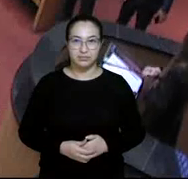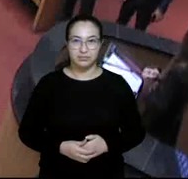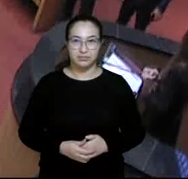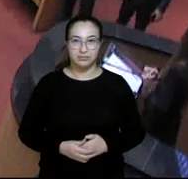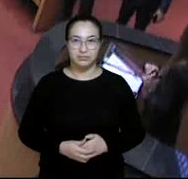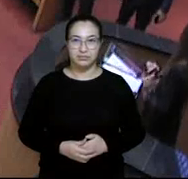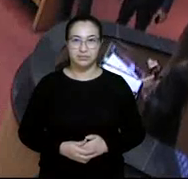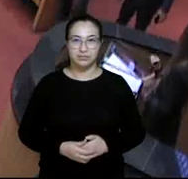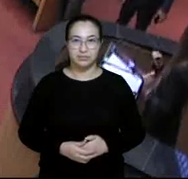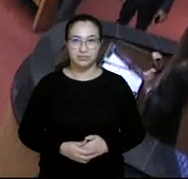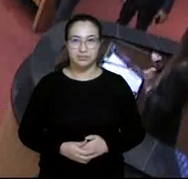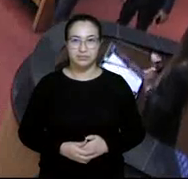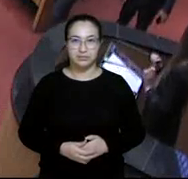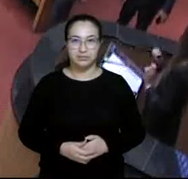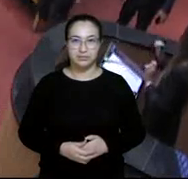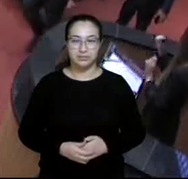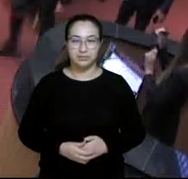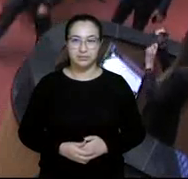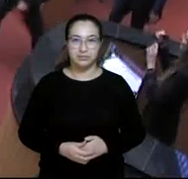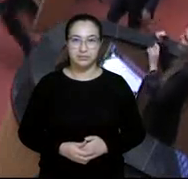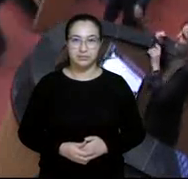Espera aí.